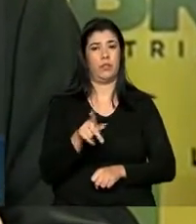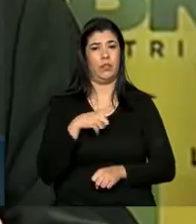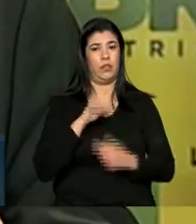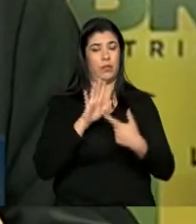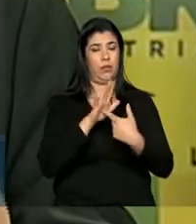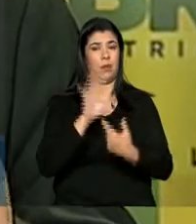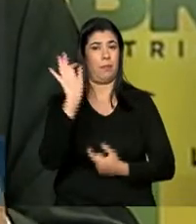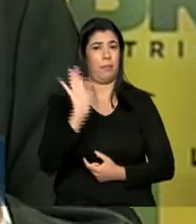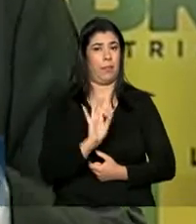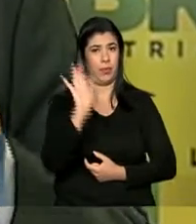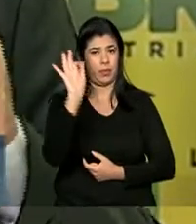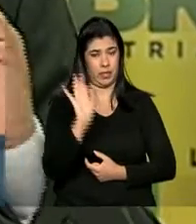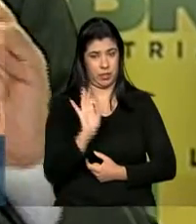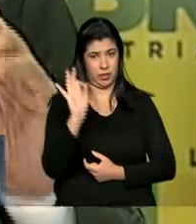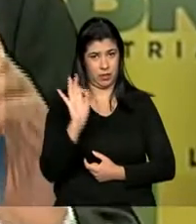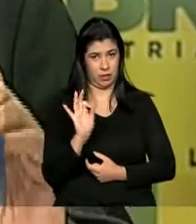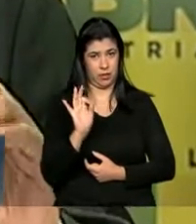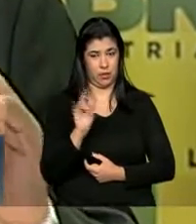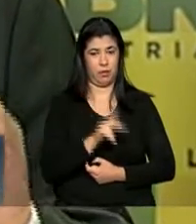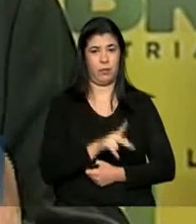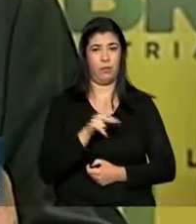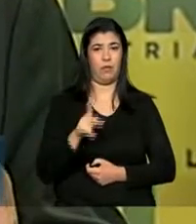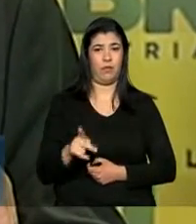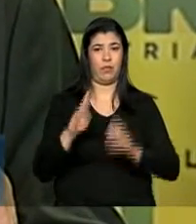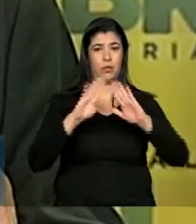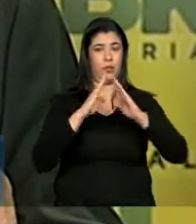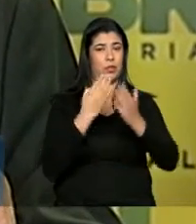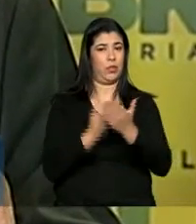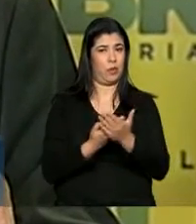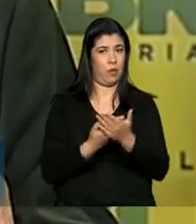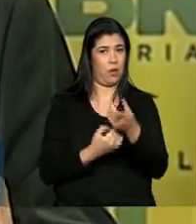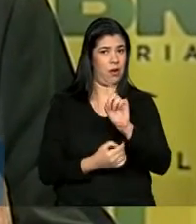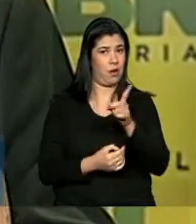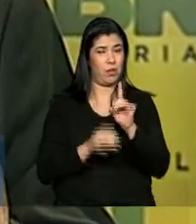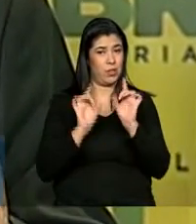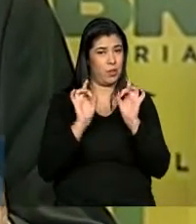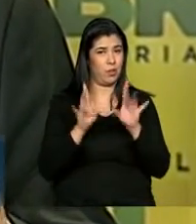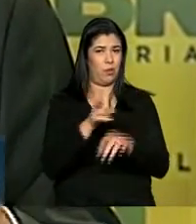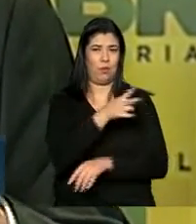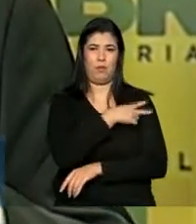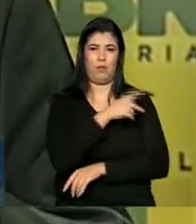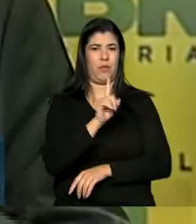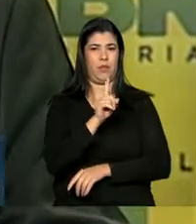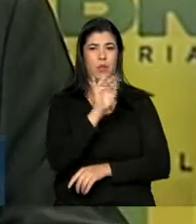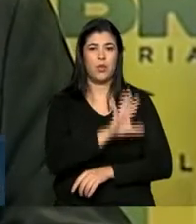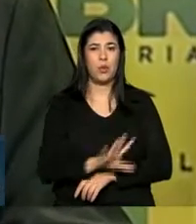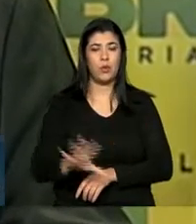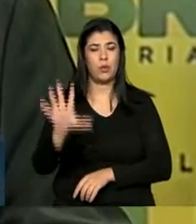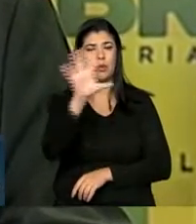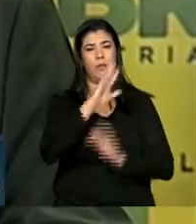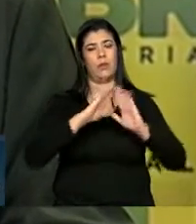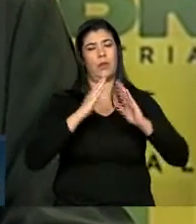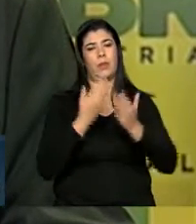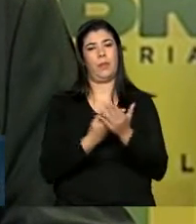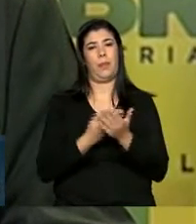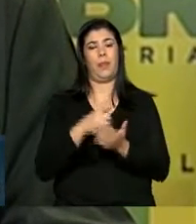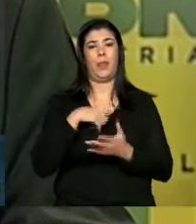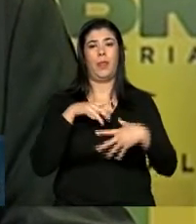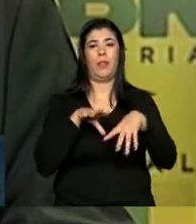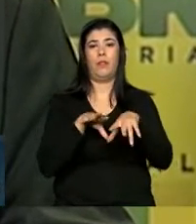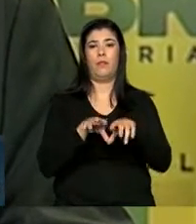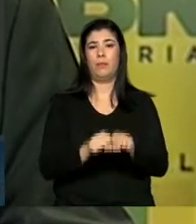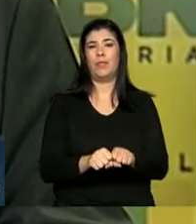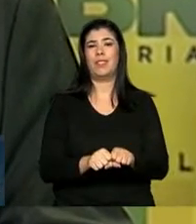de professores da escola, não é só do ensino médio nesse caso, que tem a formação como a